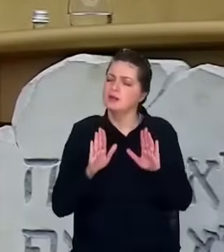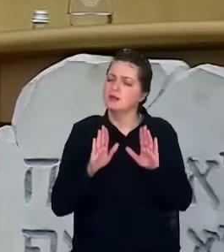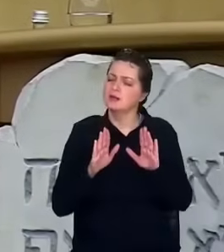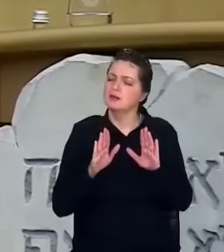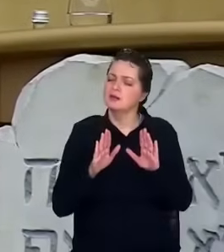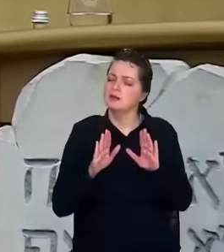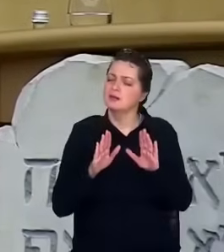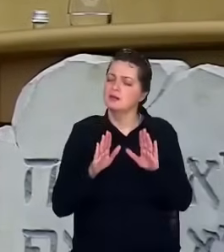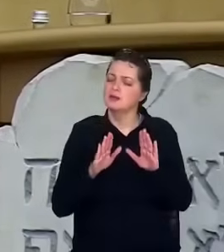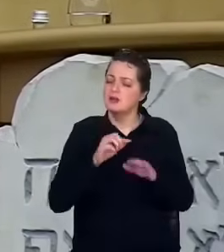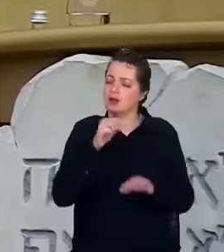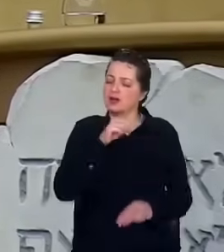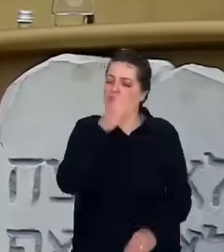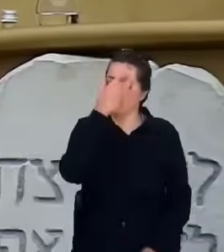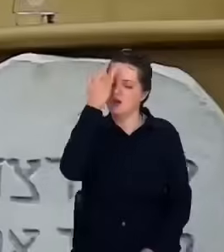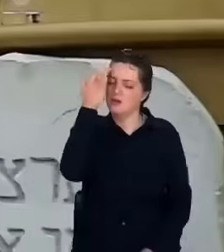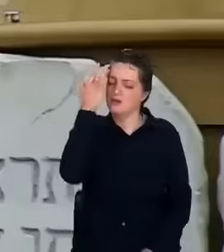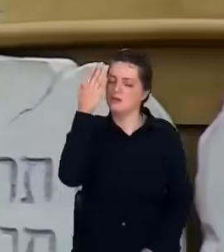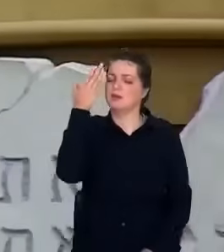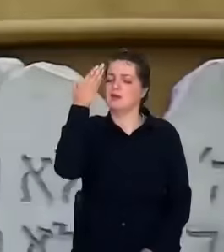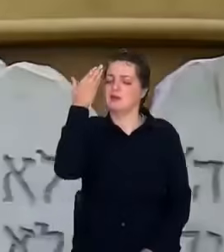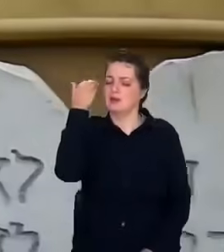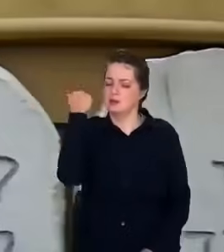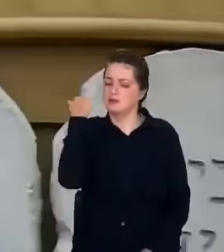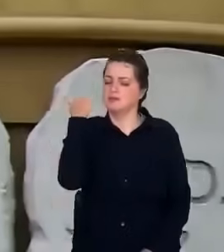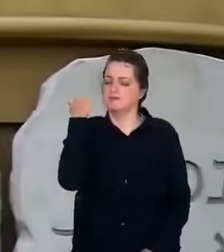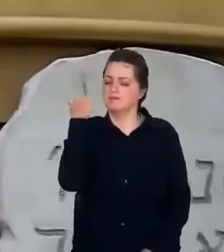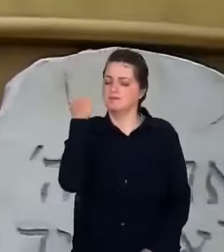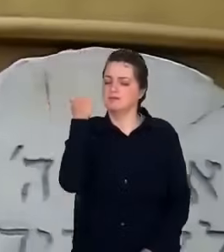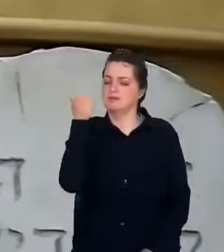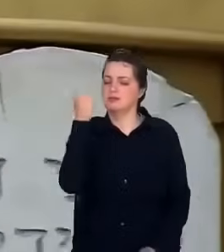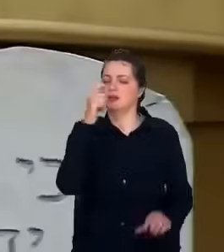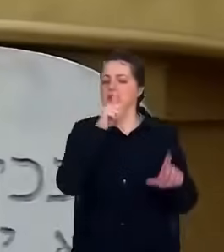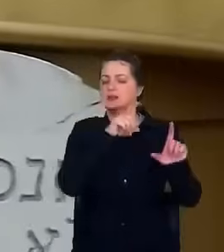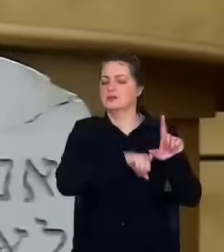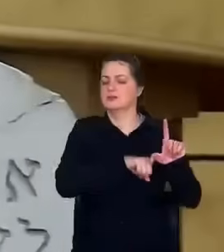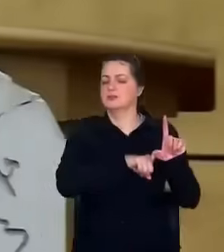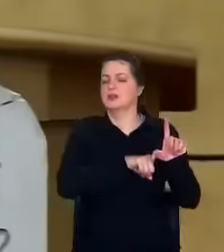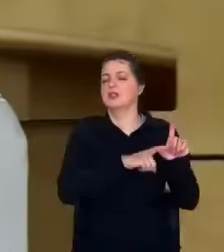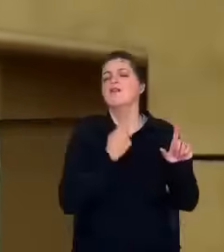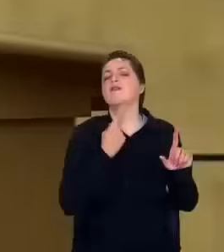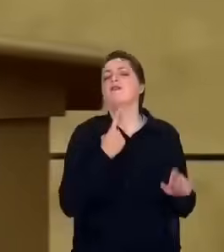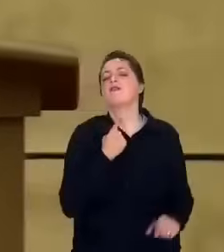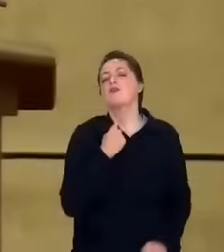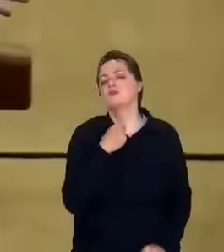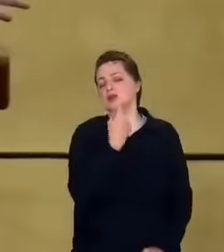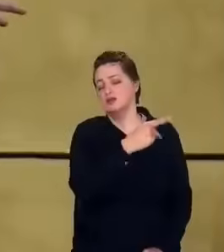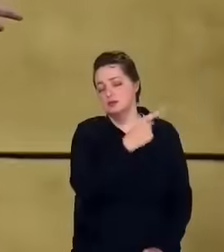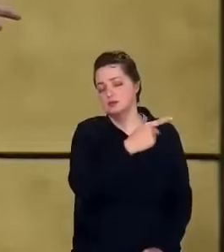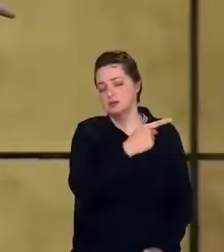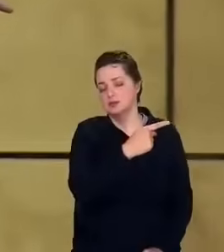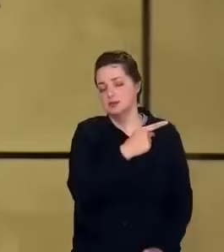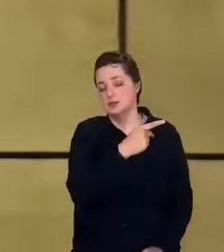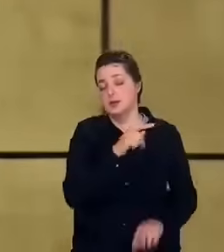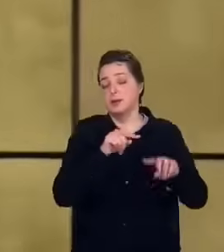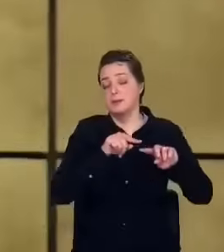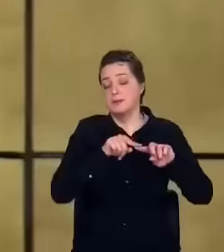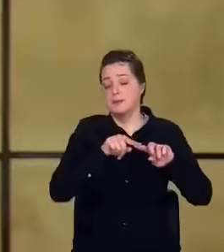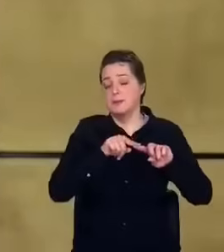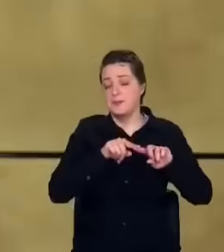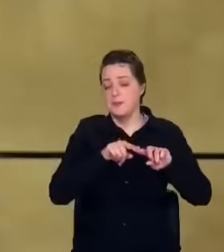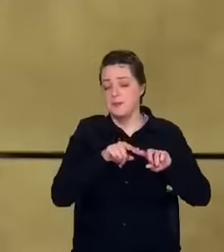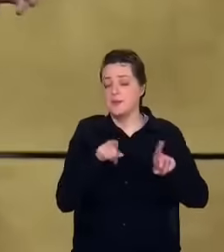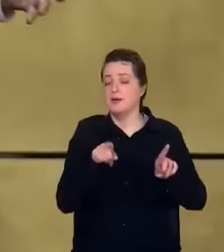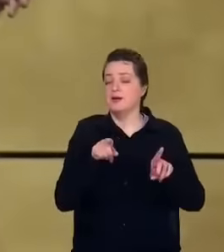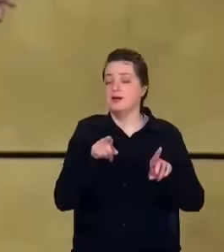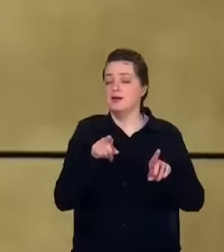tenho sido prisioneiro da minha vontade. Mas eis que a luz do